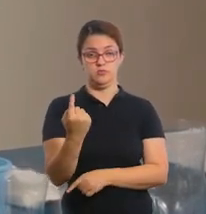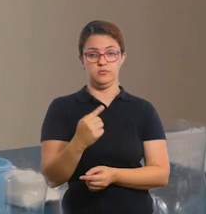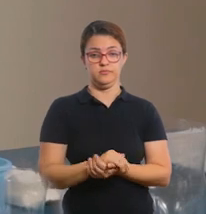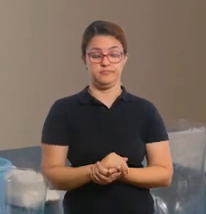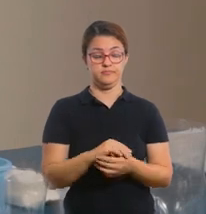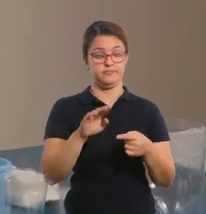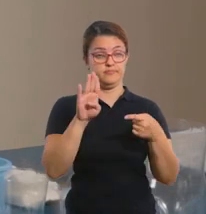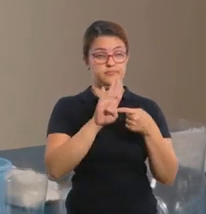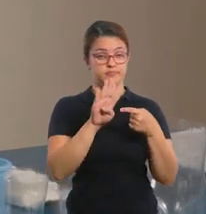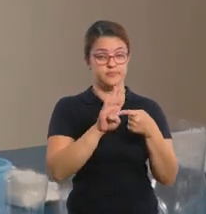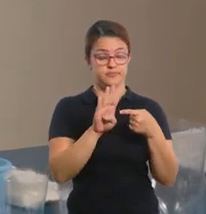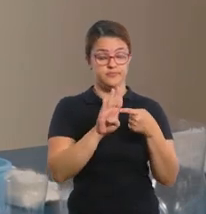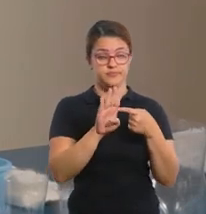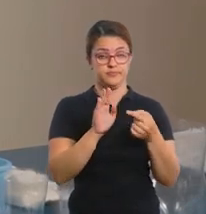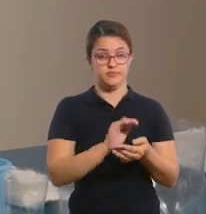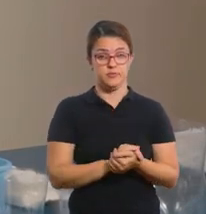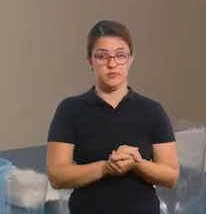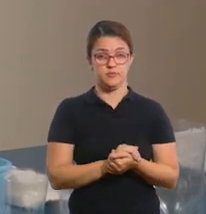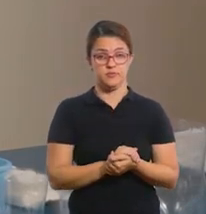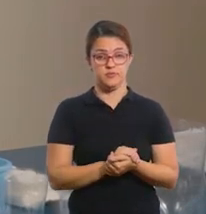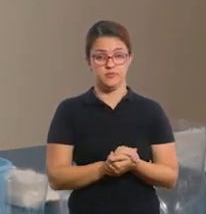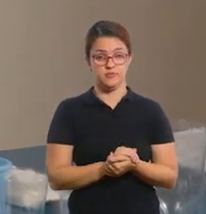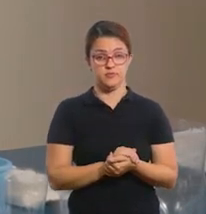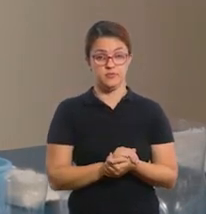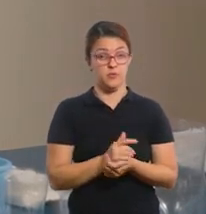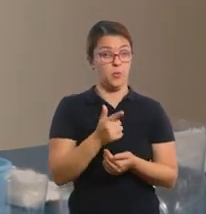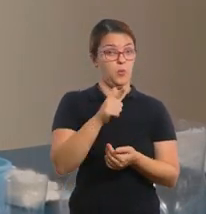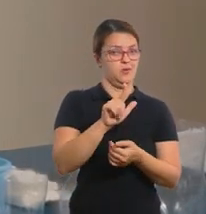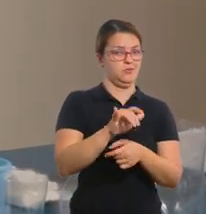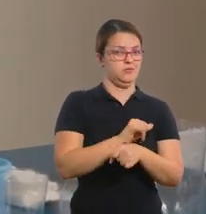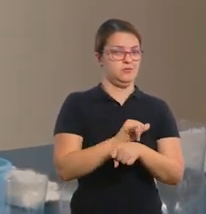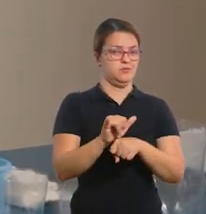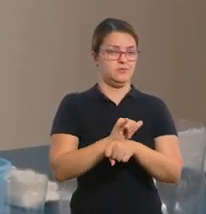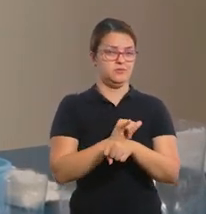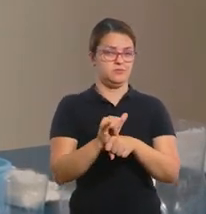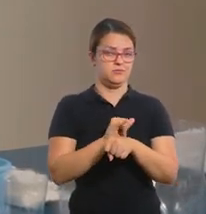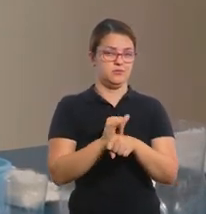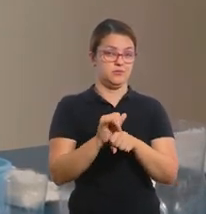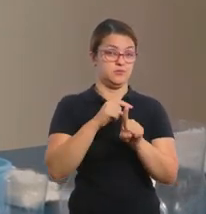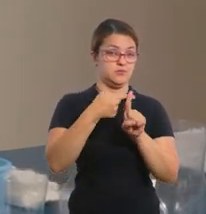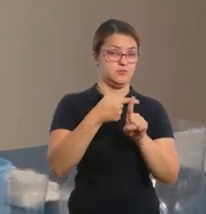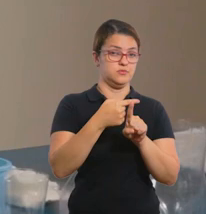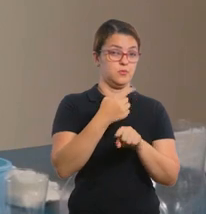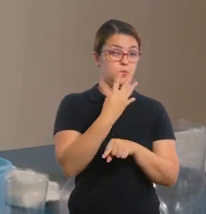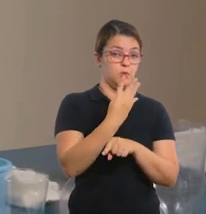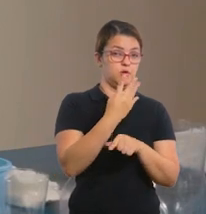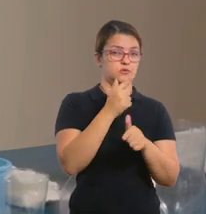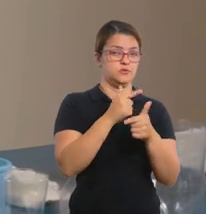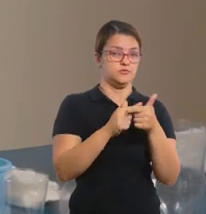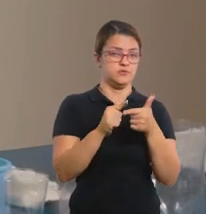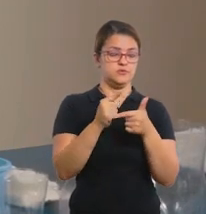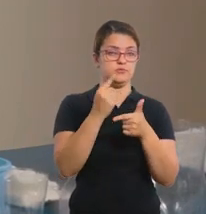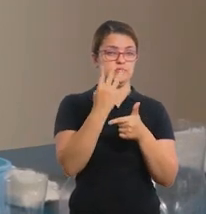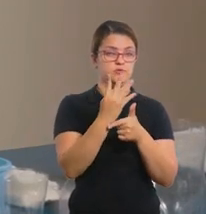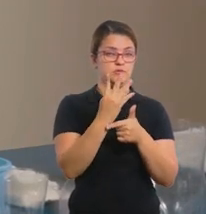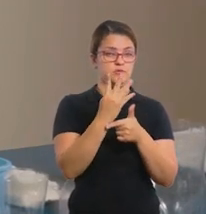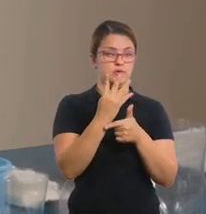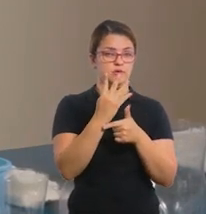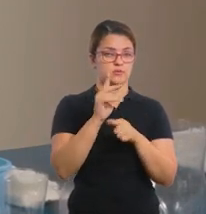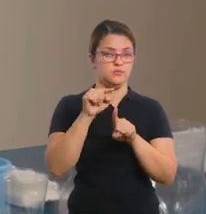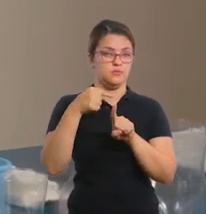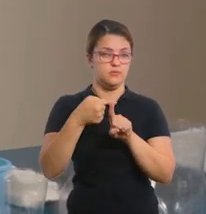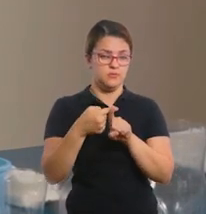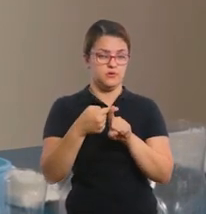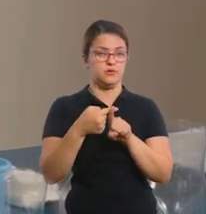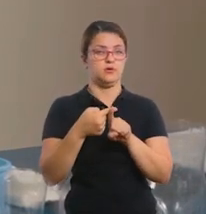número 1. Na B, eu usei outra estratégia, eu usei a adição, ó, 4 dividido por 4,